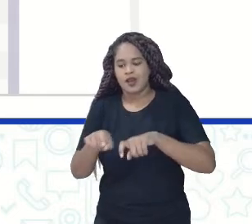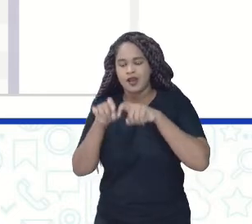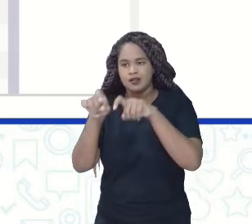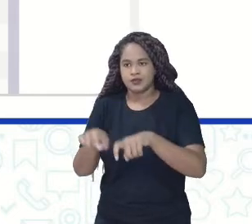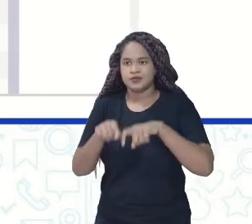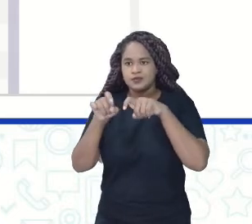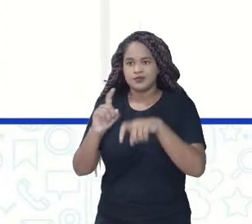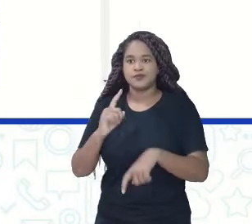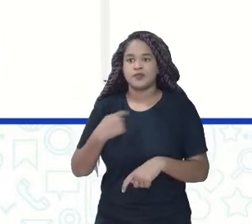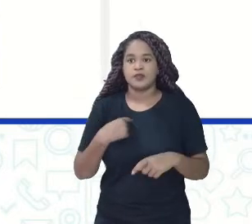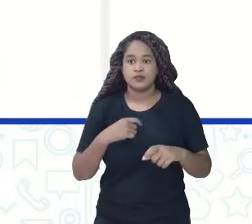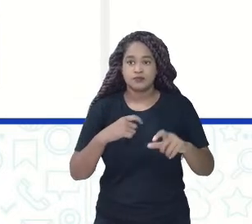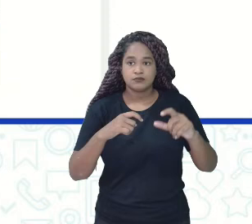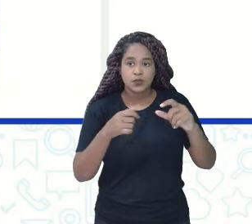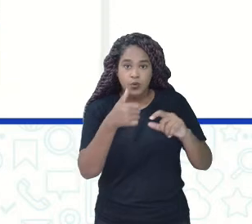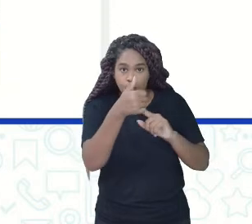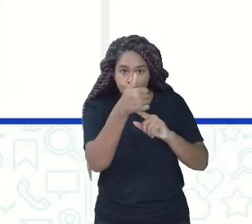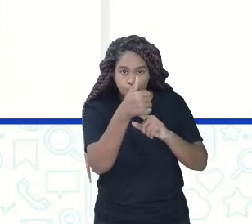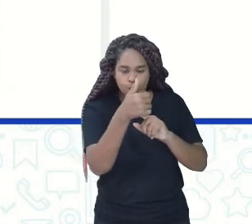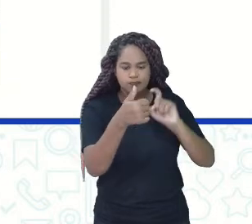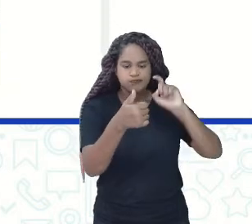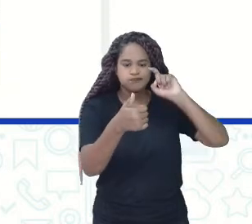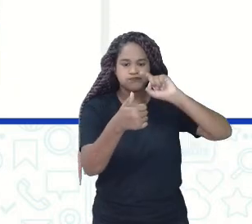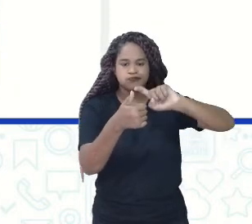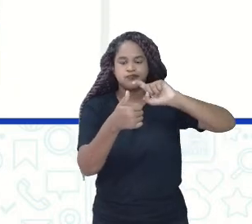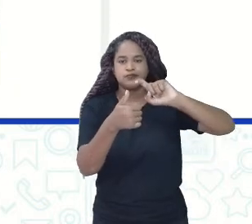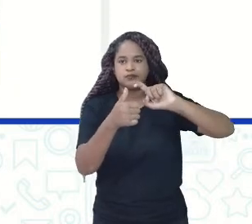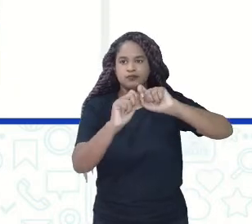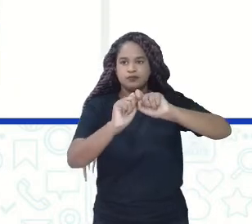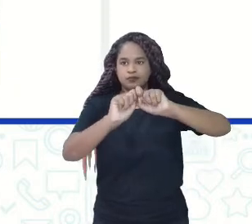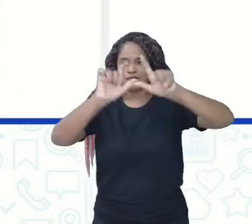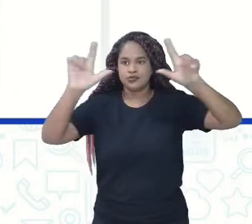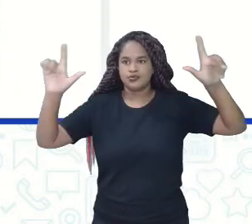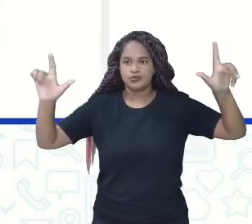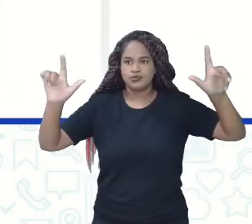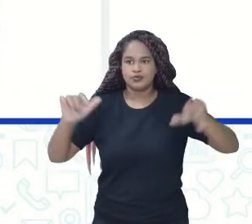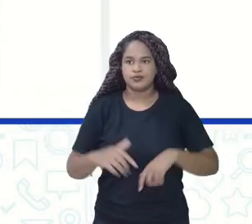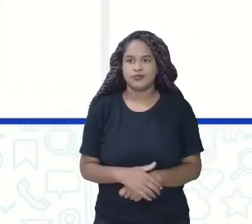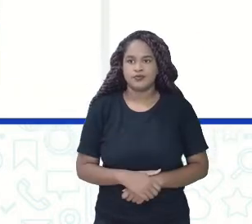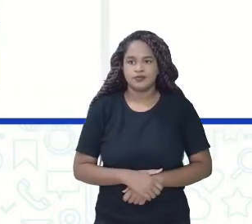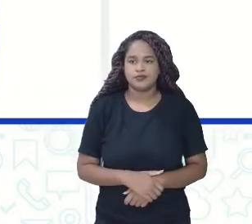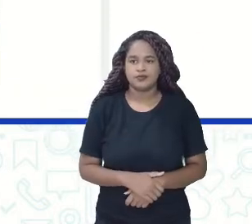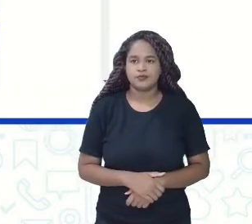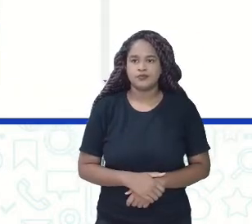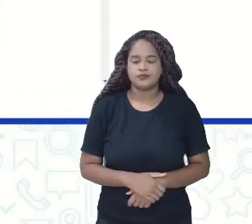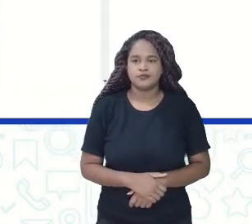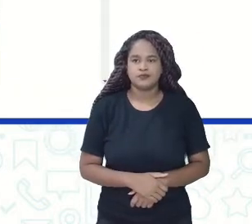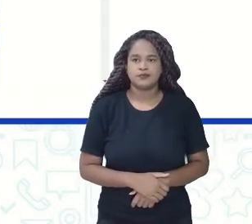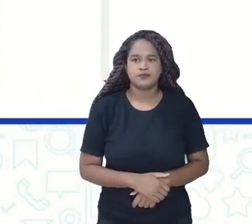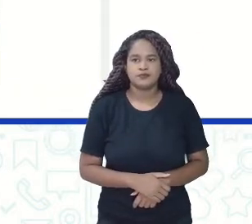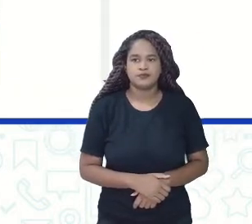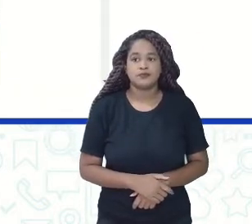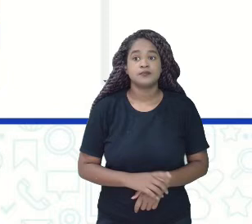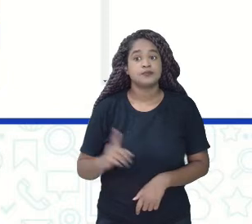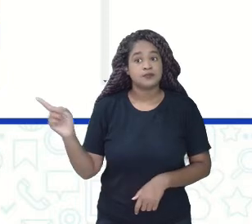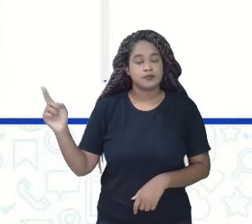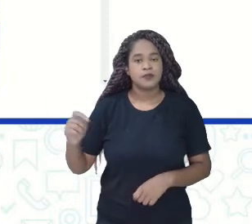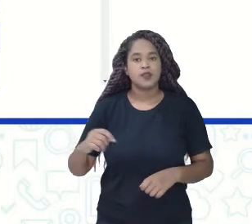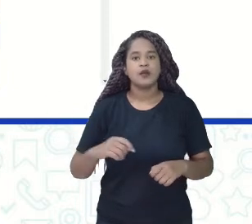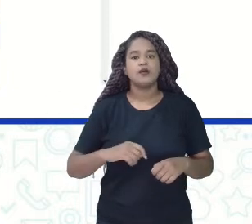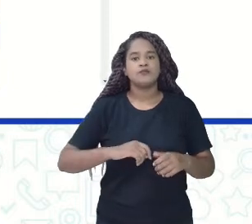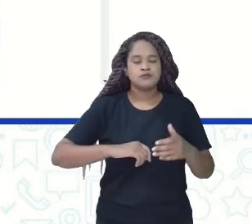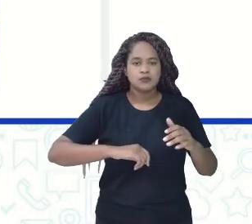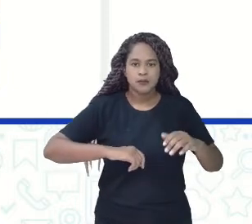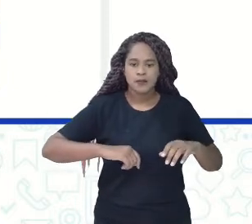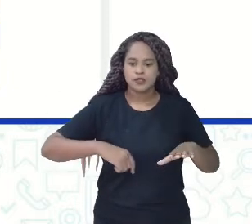basicamente, a gente vai clicar nesse umzinho que tá aí. Pronto, agora tá paralisado, fica melhor, né, Billy? Paralisou aí um pouquinho, você vai rolar a página seguindo